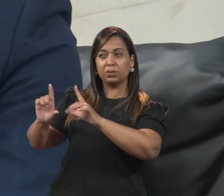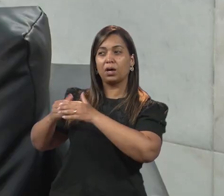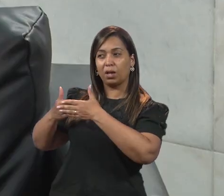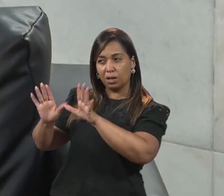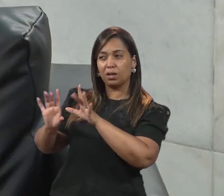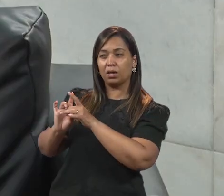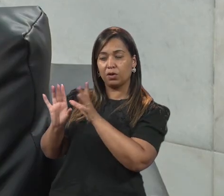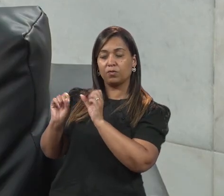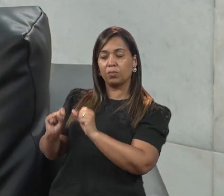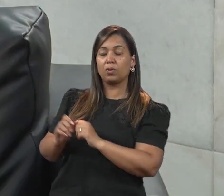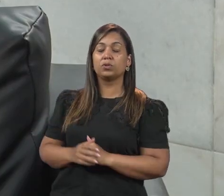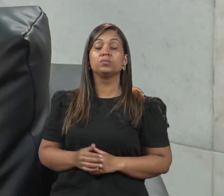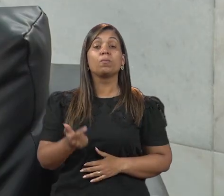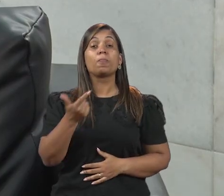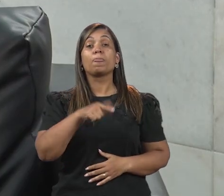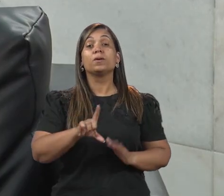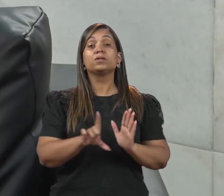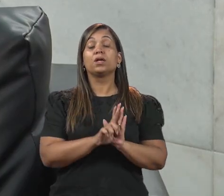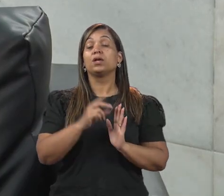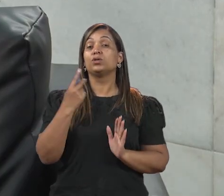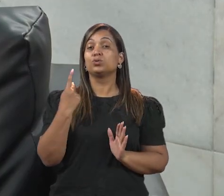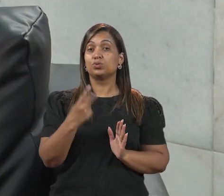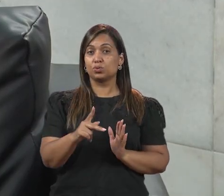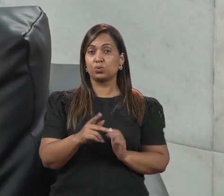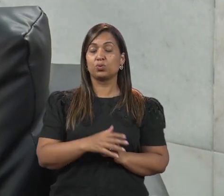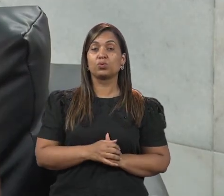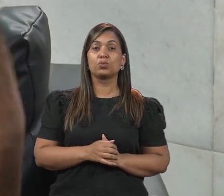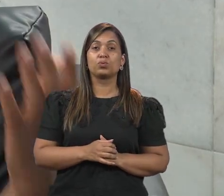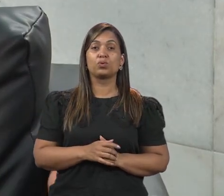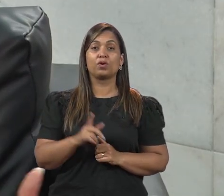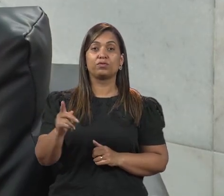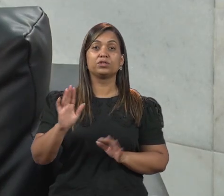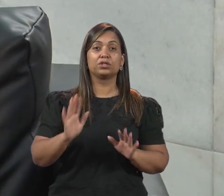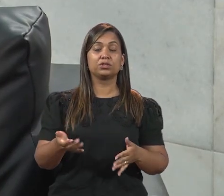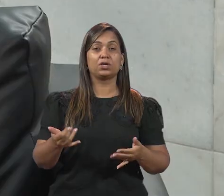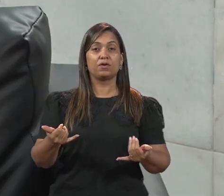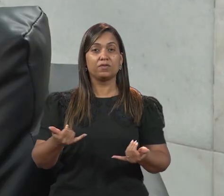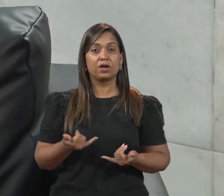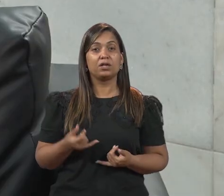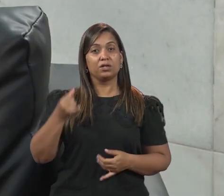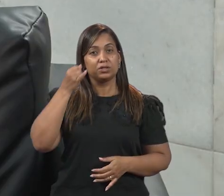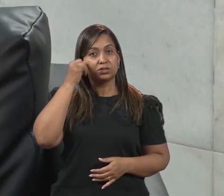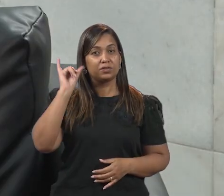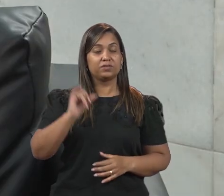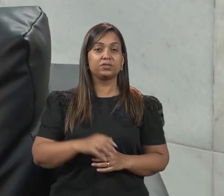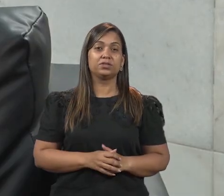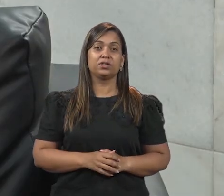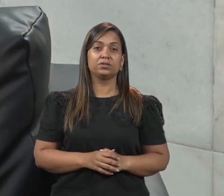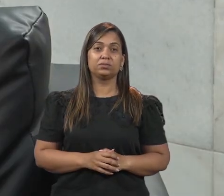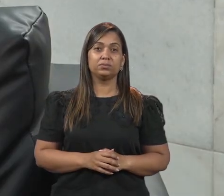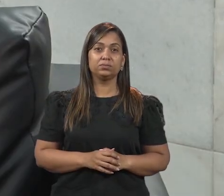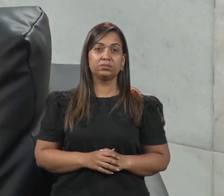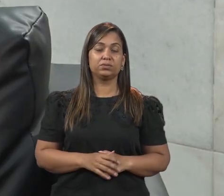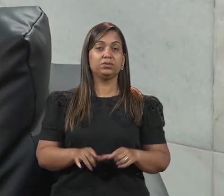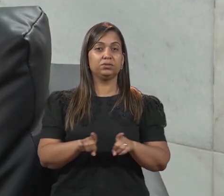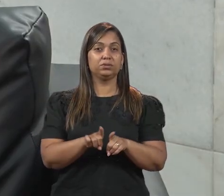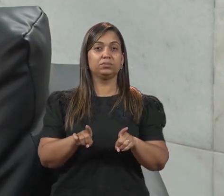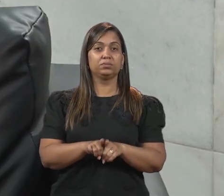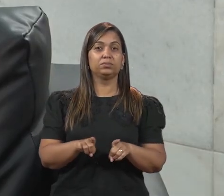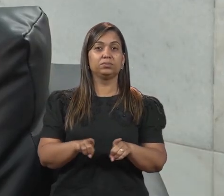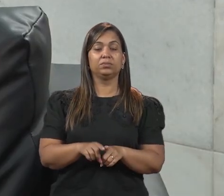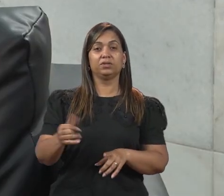Tá certo. Vereador, uma outra lei do senhor, o senhor já falando de prevenção, né? A gente falou de prevenção aqui, também